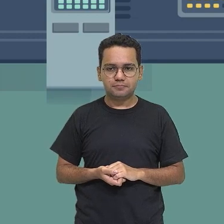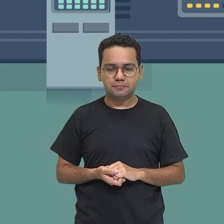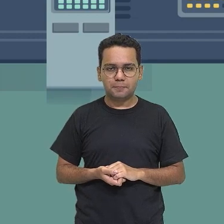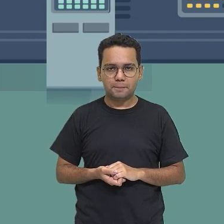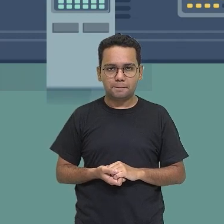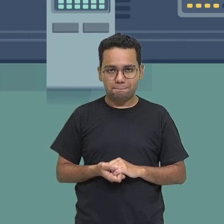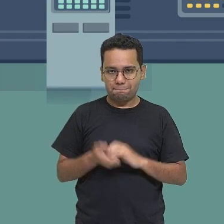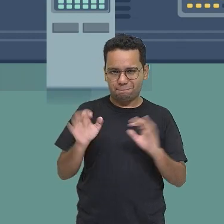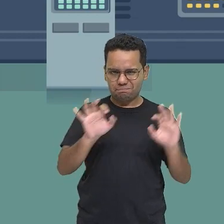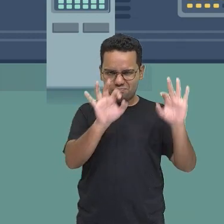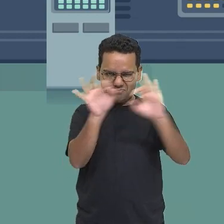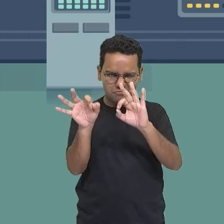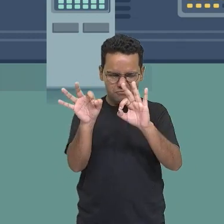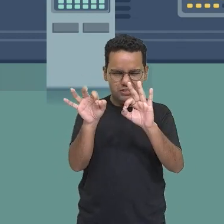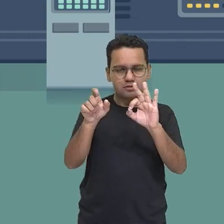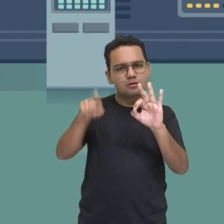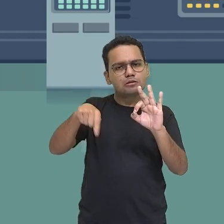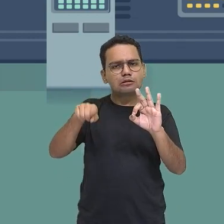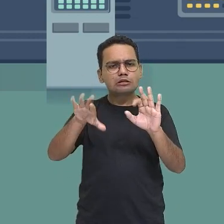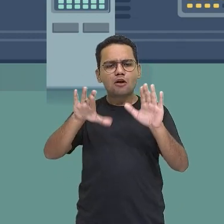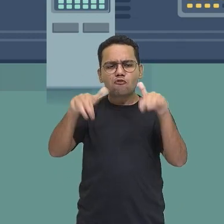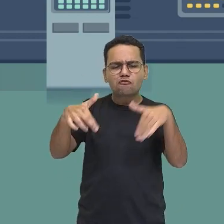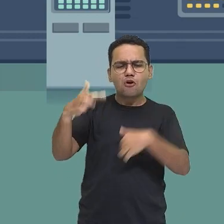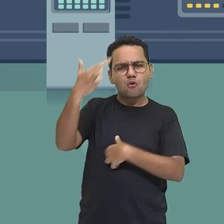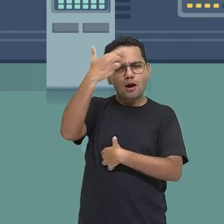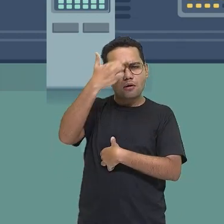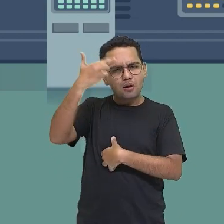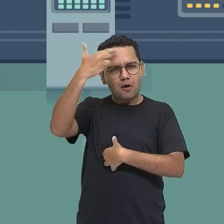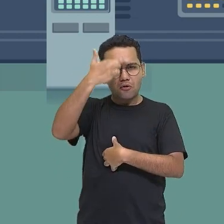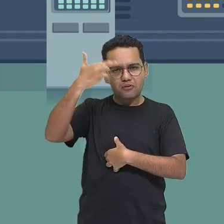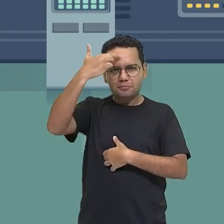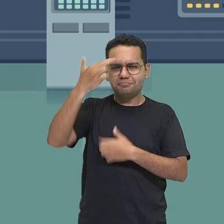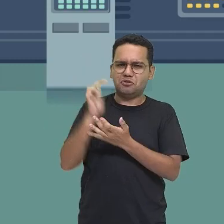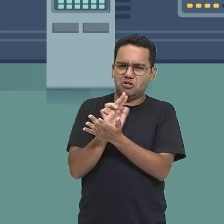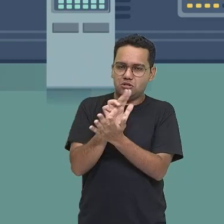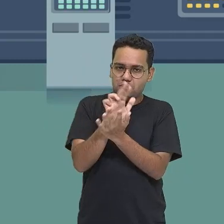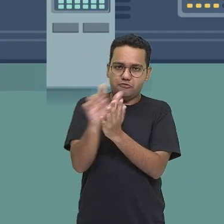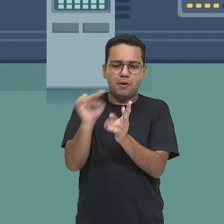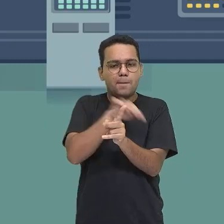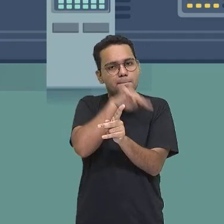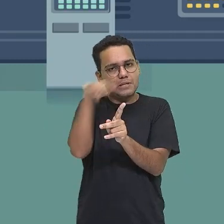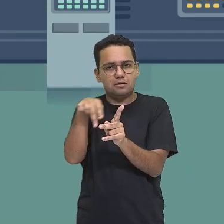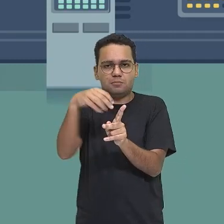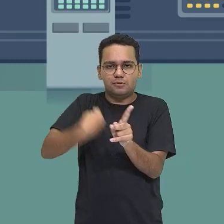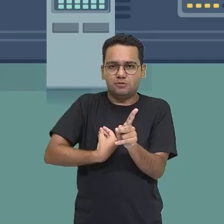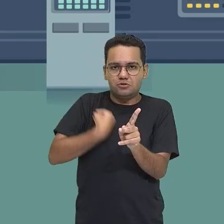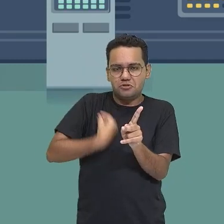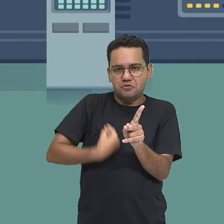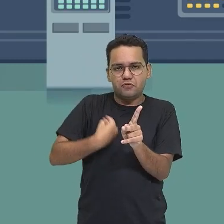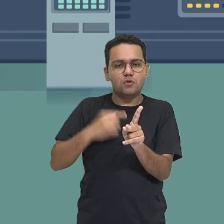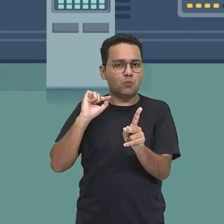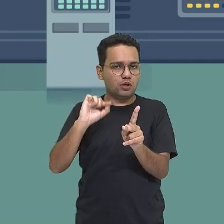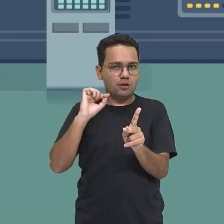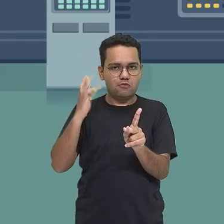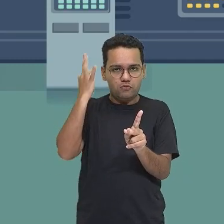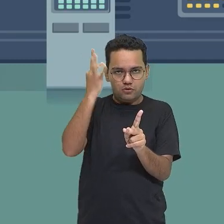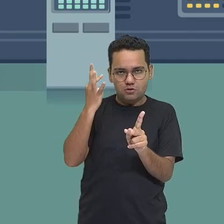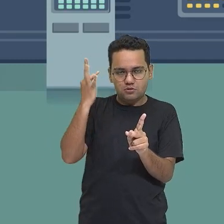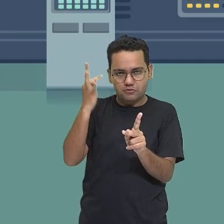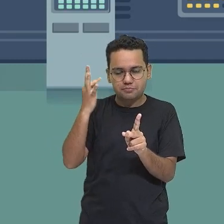ouvir um vídeo que reflete muito bem a origem da vida na forma